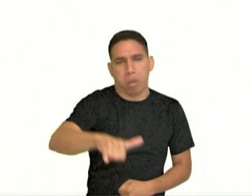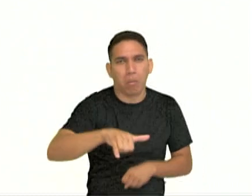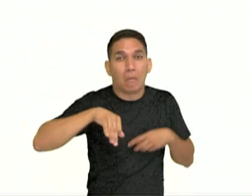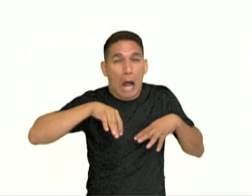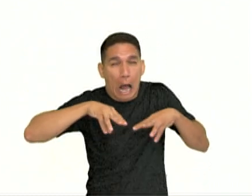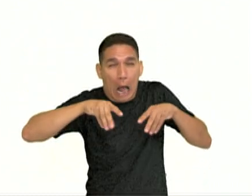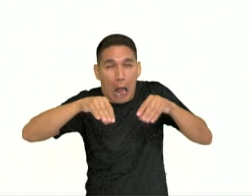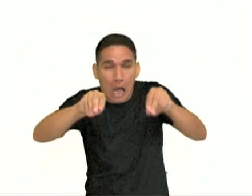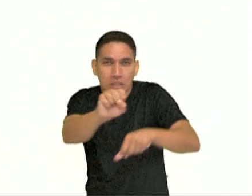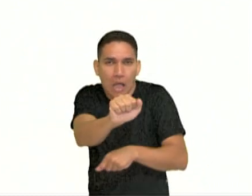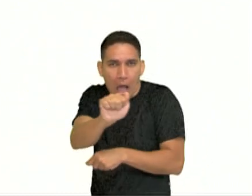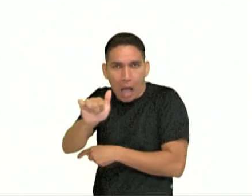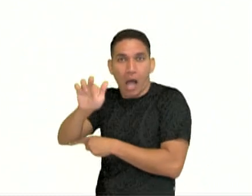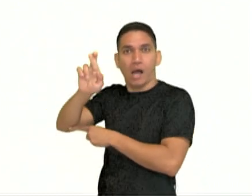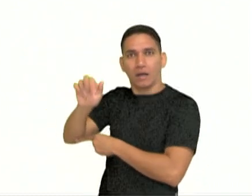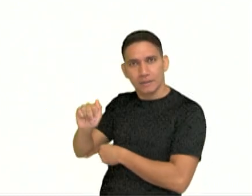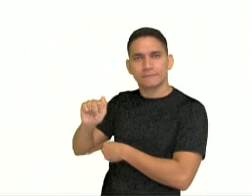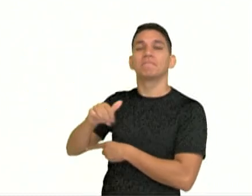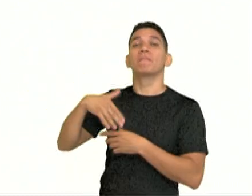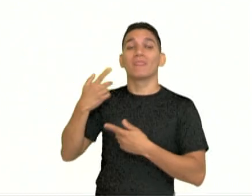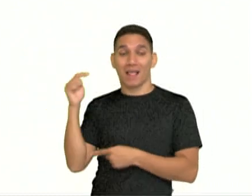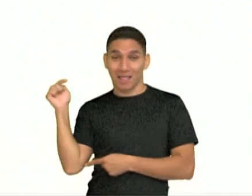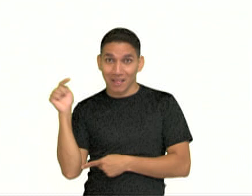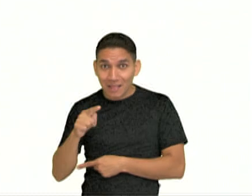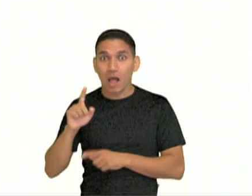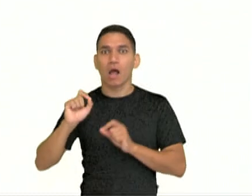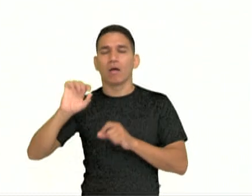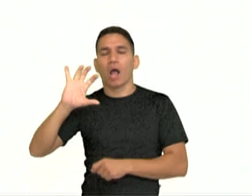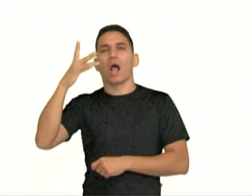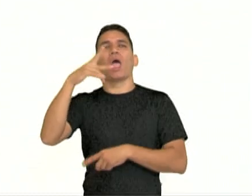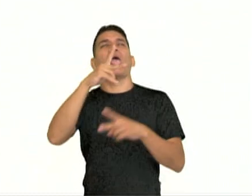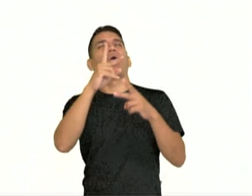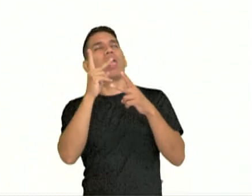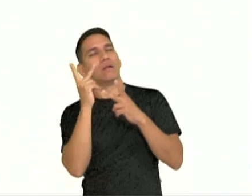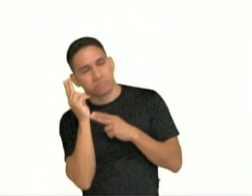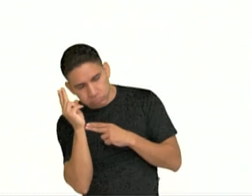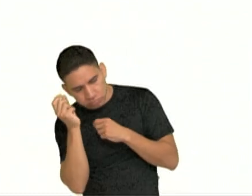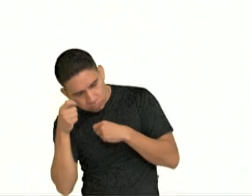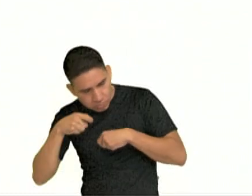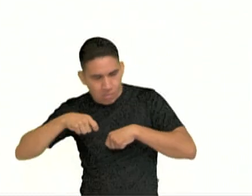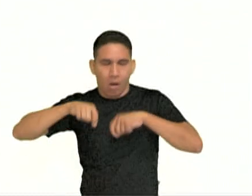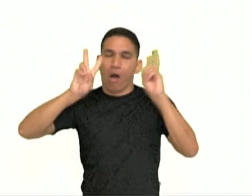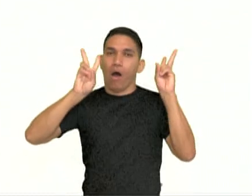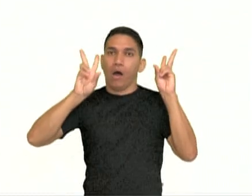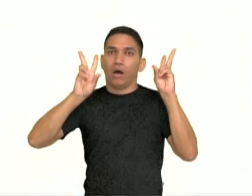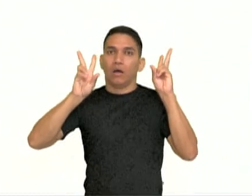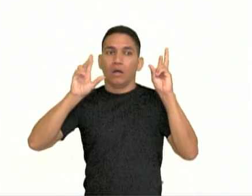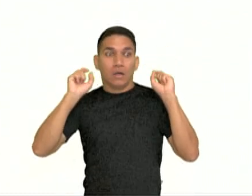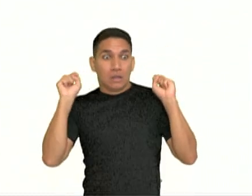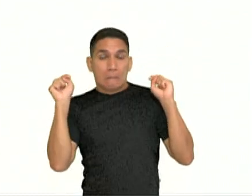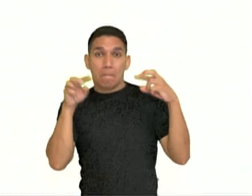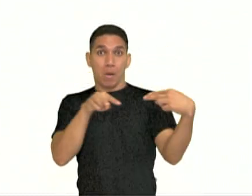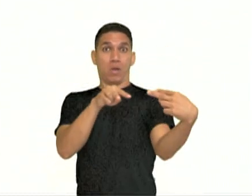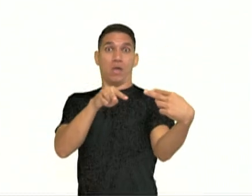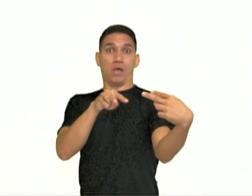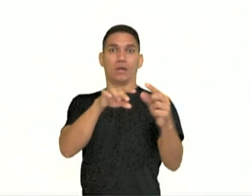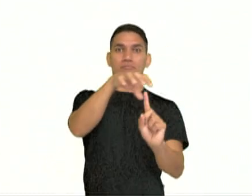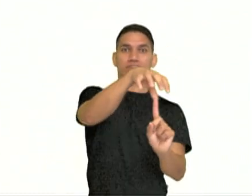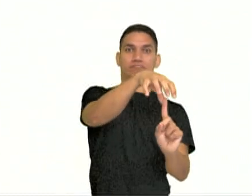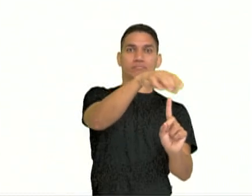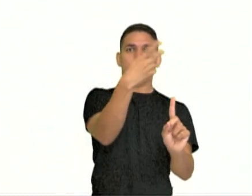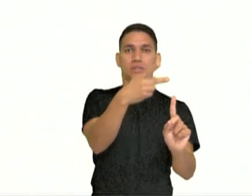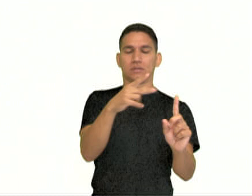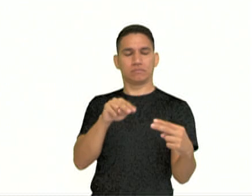deserto do Saara. Lá, ele adormece e, ao acordar, se depara com o Pequeno